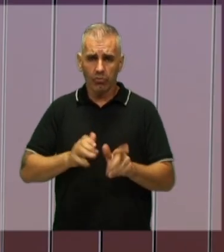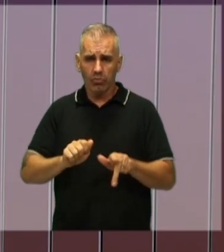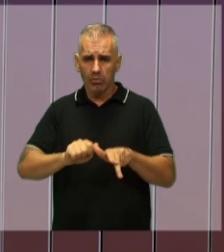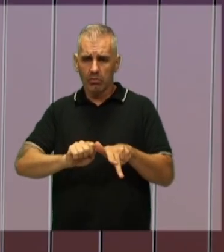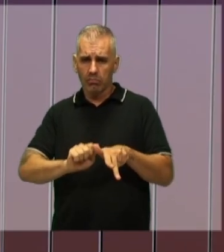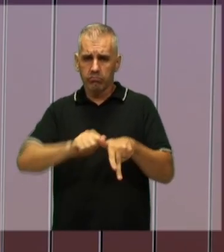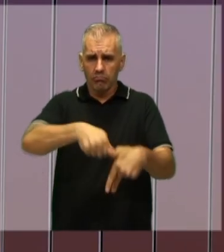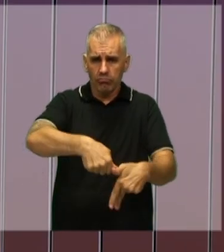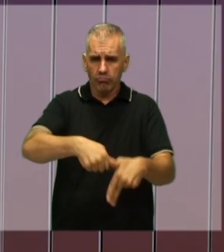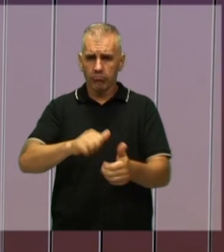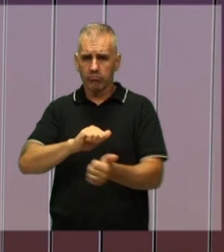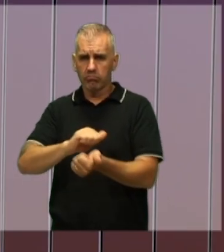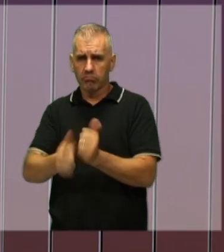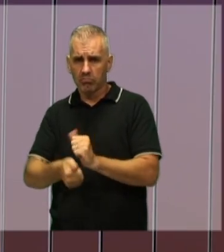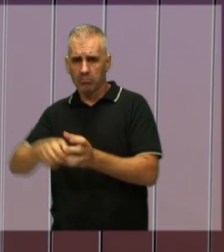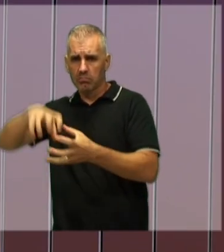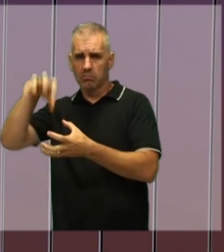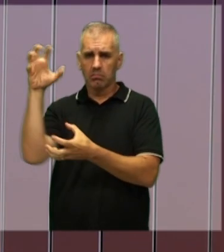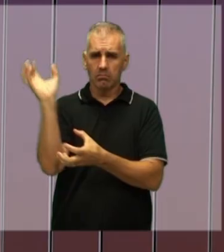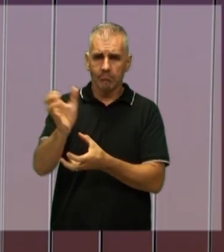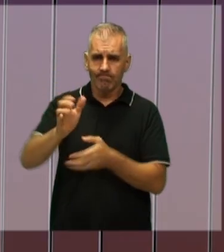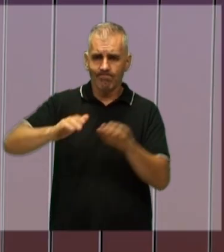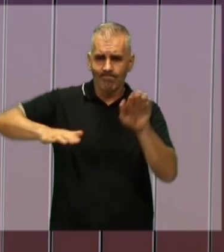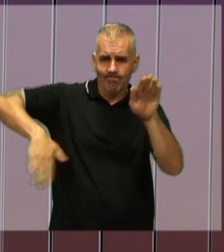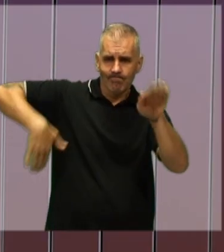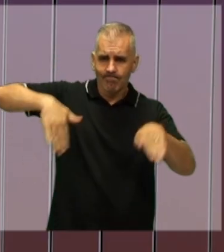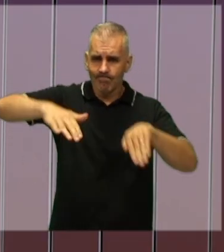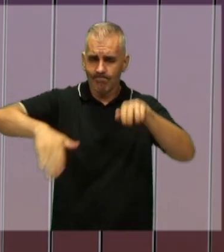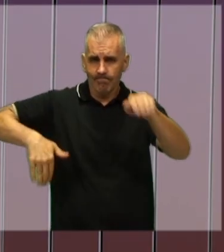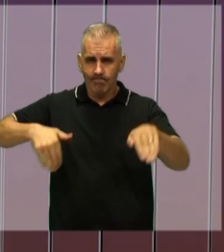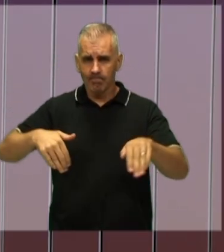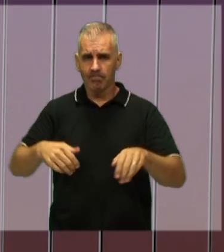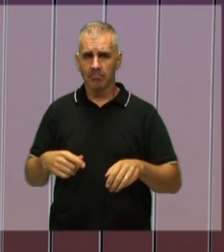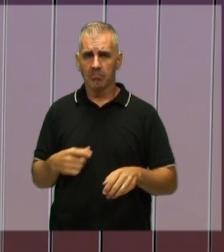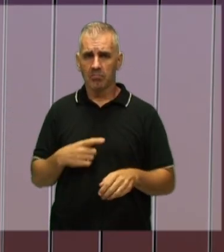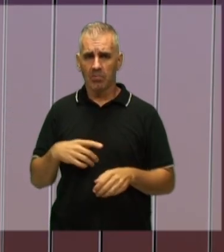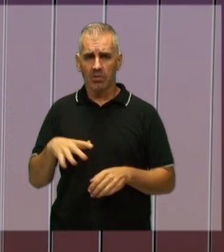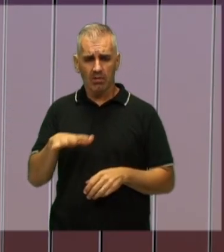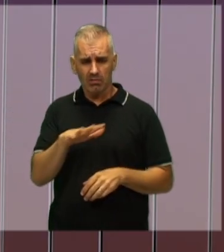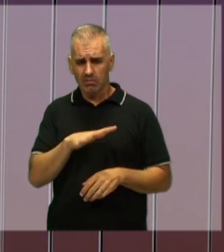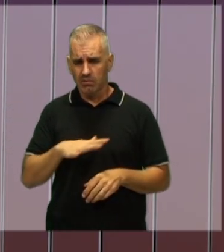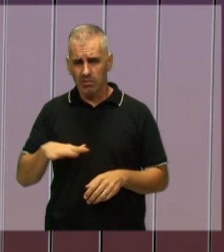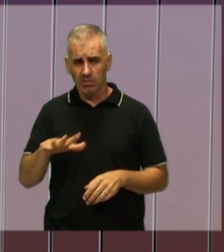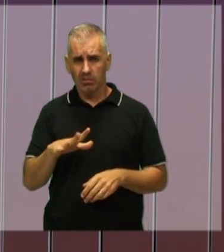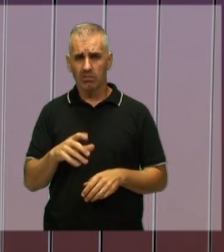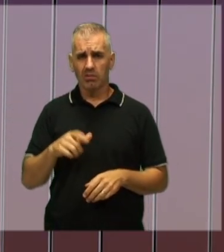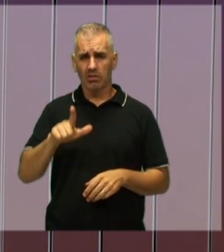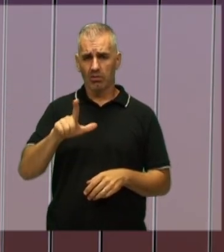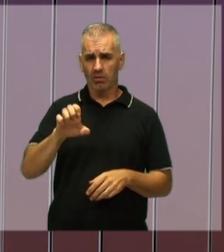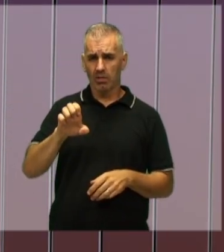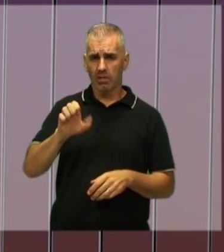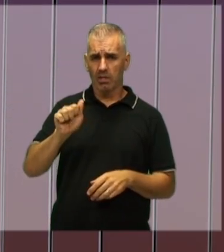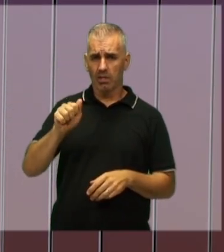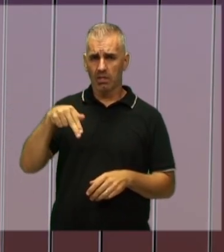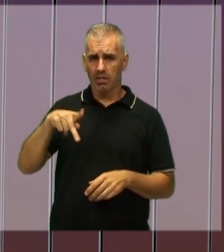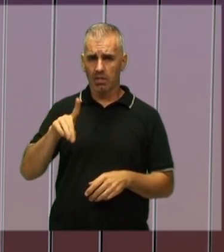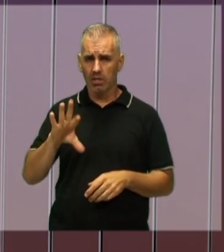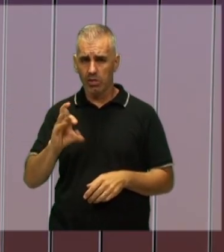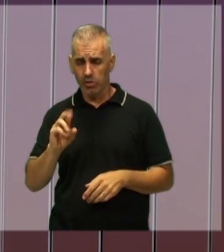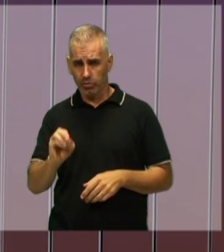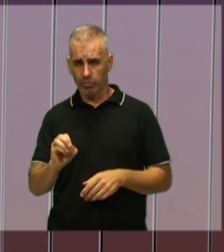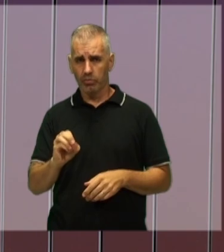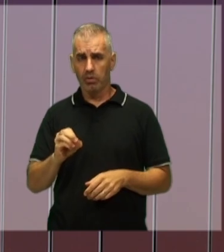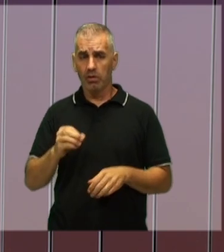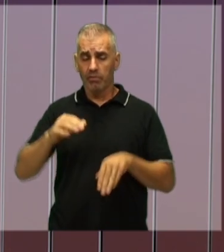no futebol, seja no handebol, seja na natação, né? O Leandro Donato tem feito um trabalho espetacular em relação